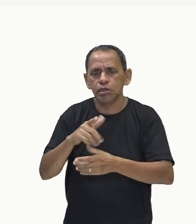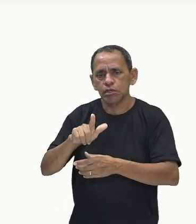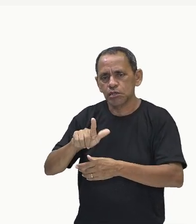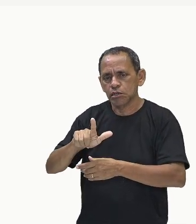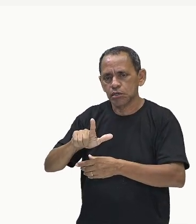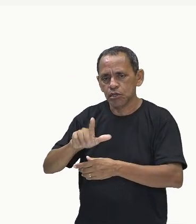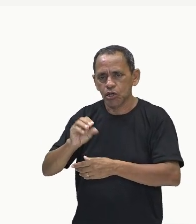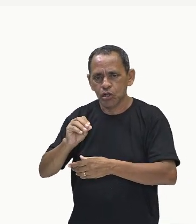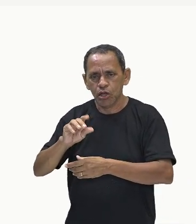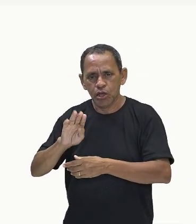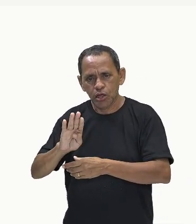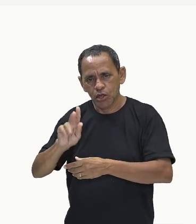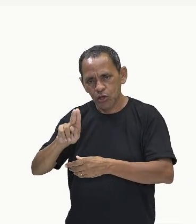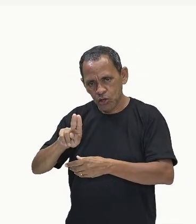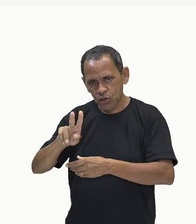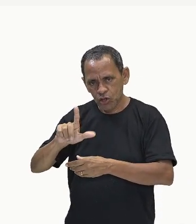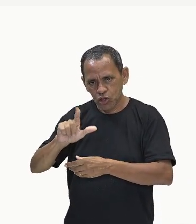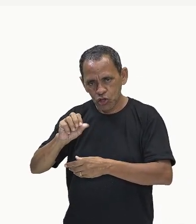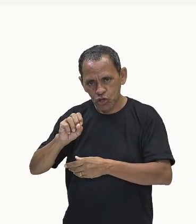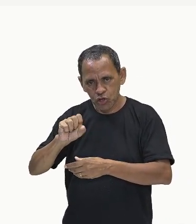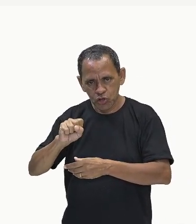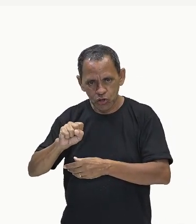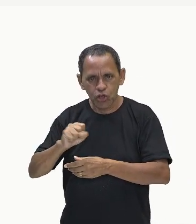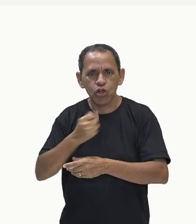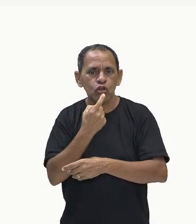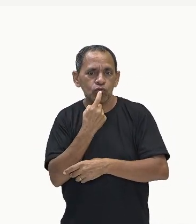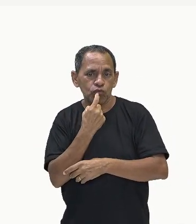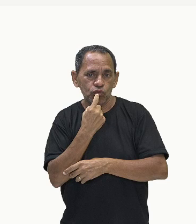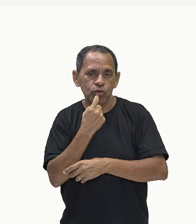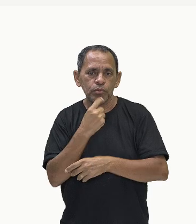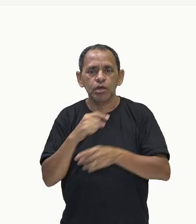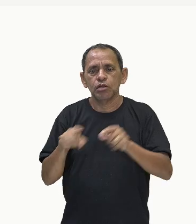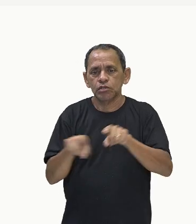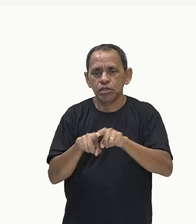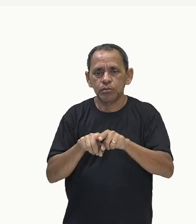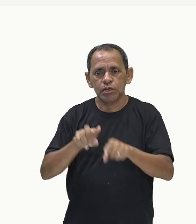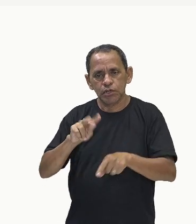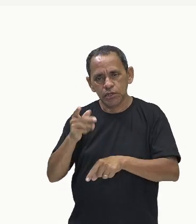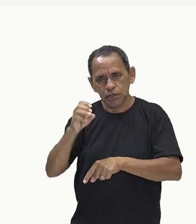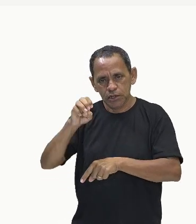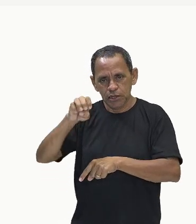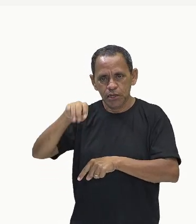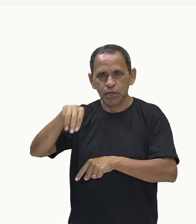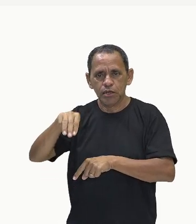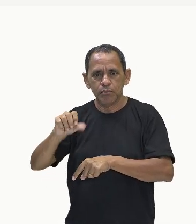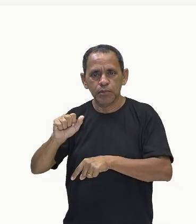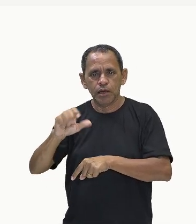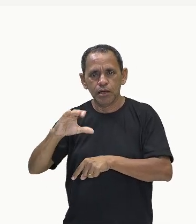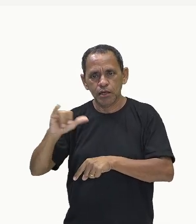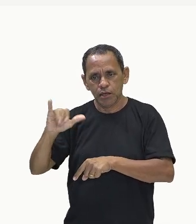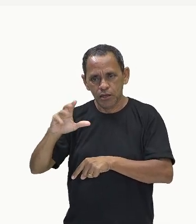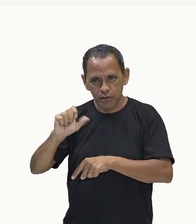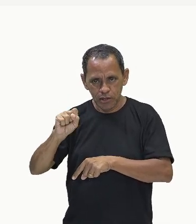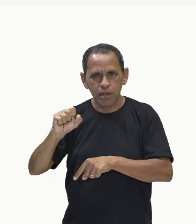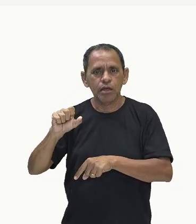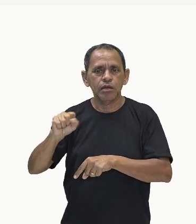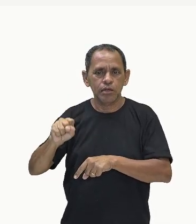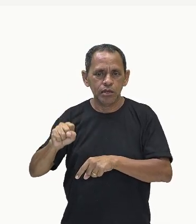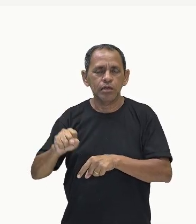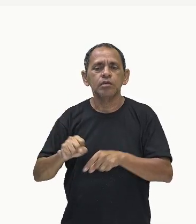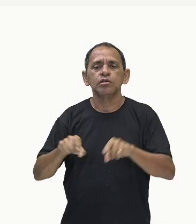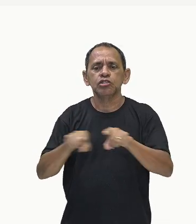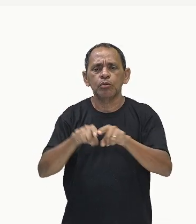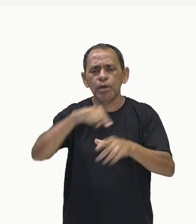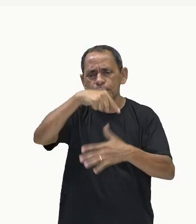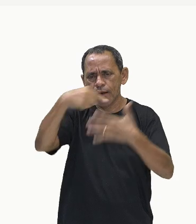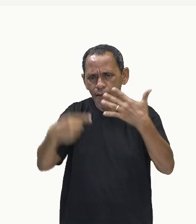as hemácias, como eu citei para vocês, e hemácias ou eritrócitos, né? Também são